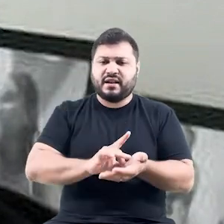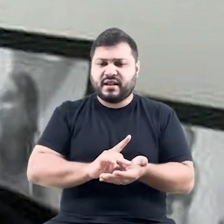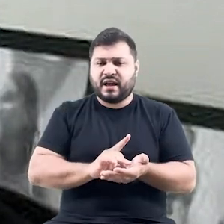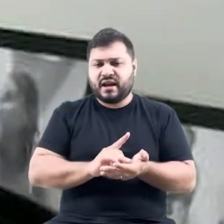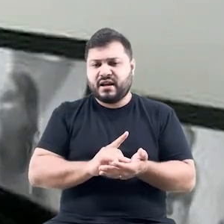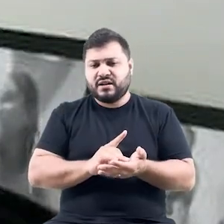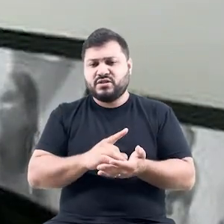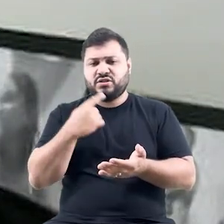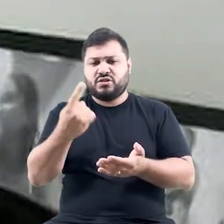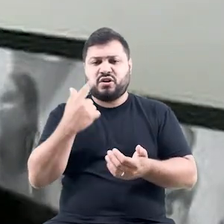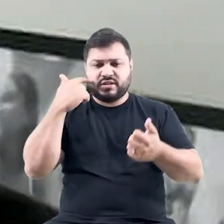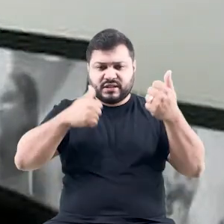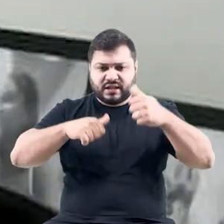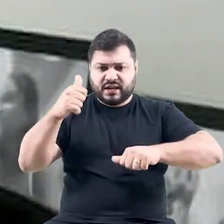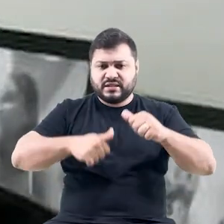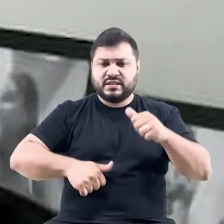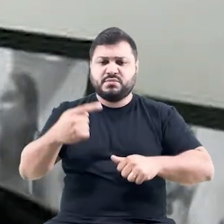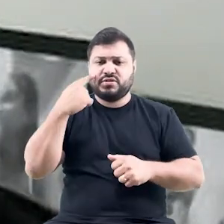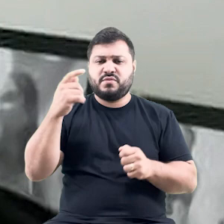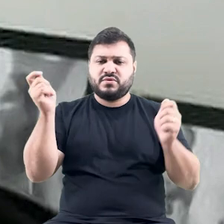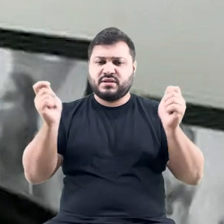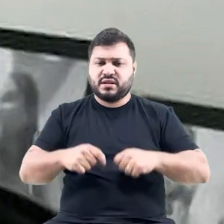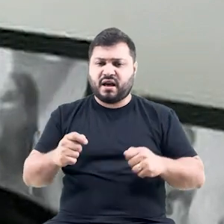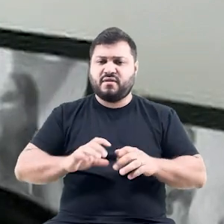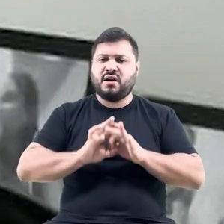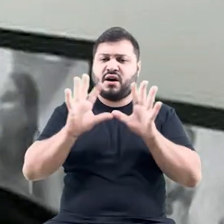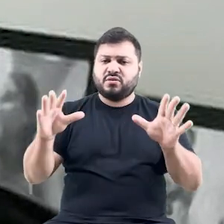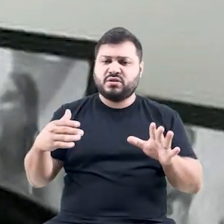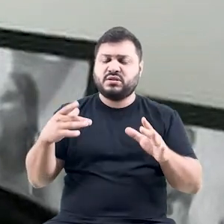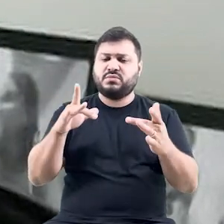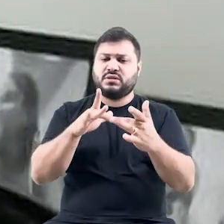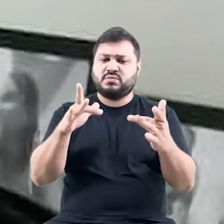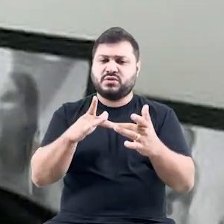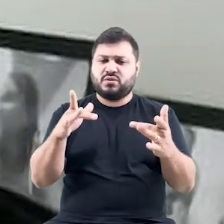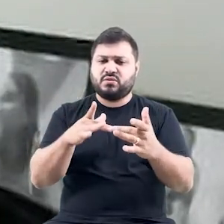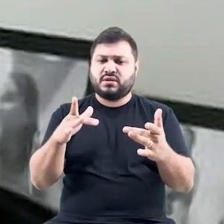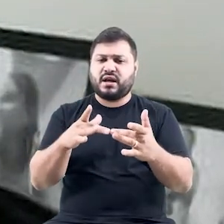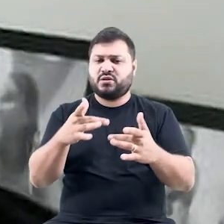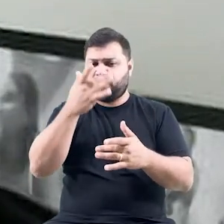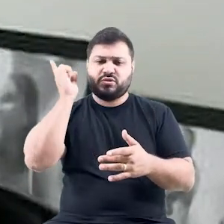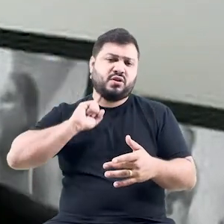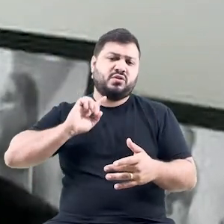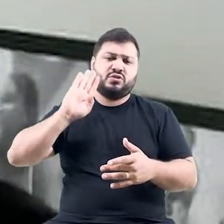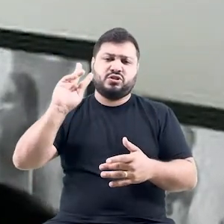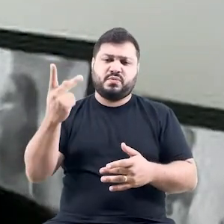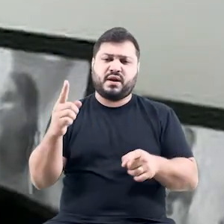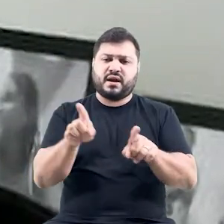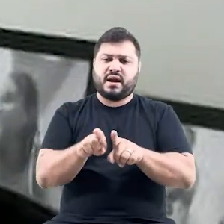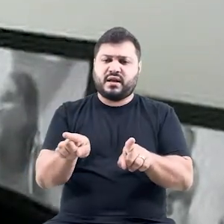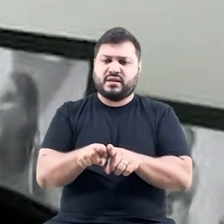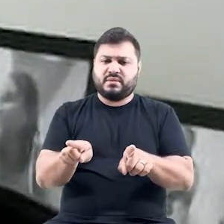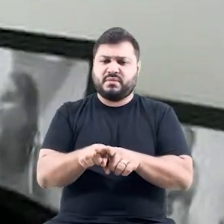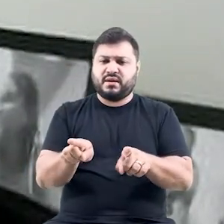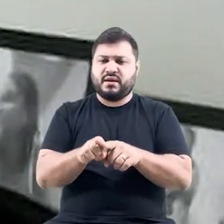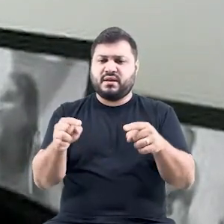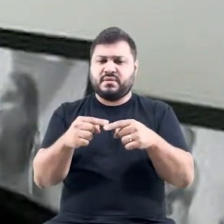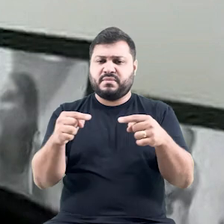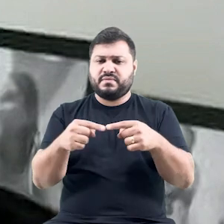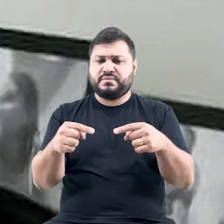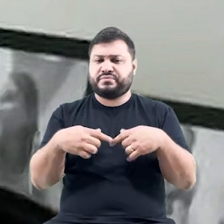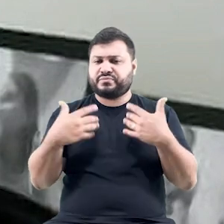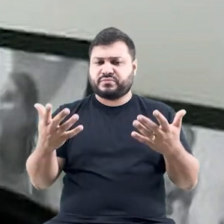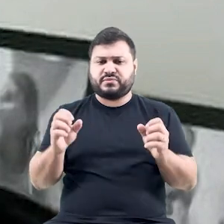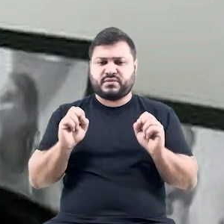que eles estão. Nós analisamos, vimos que era possível, autorizamos, entramos em contato com o pessoal de Belo Horizonte, assessoria também, ver se estava dentro dos